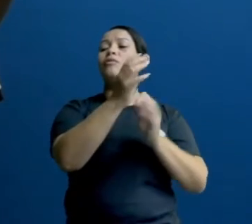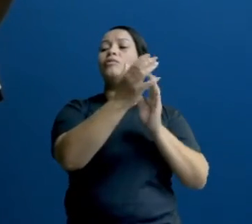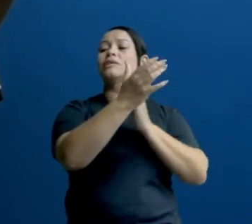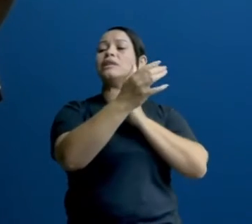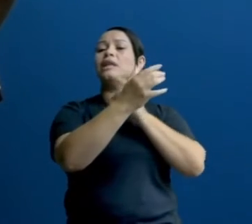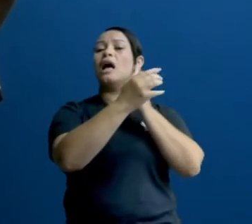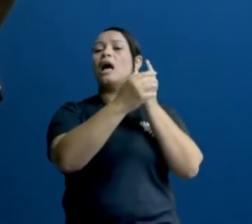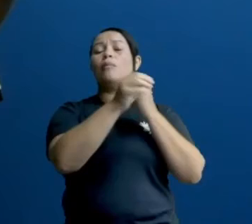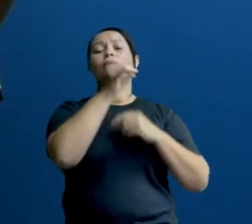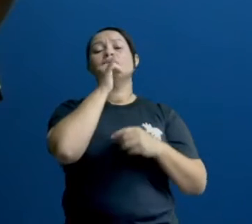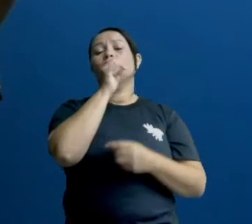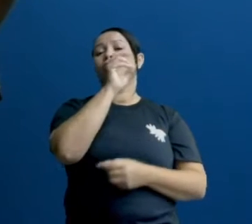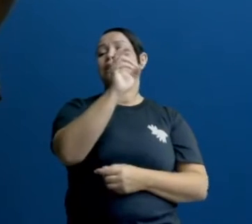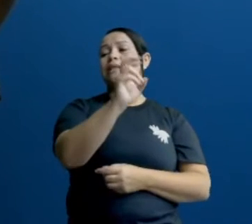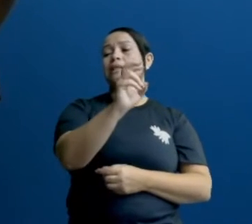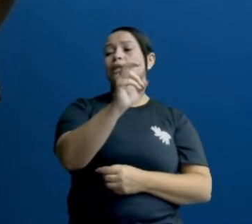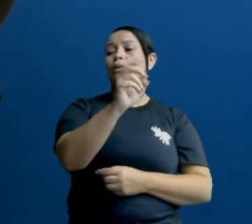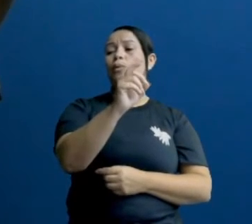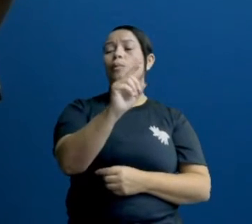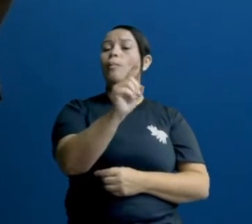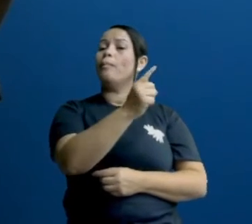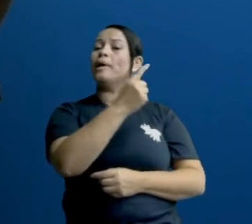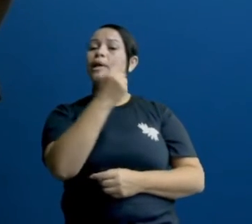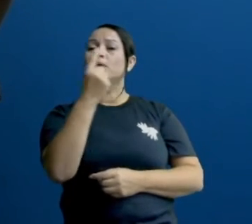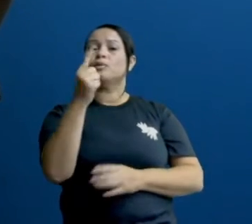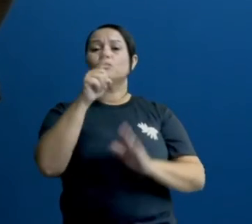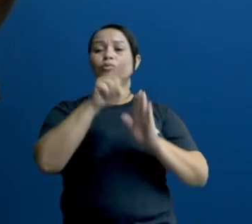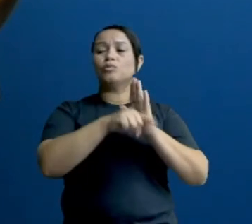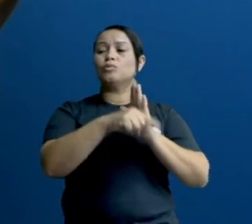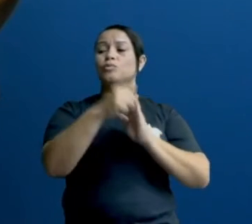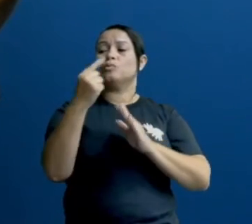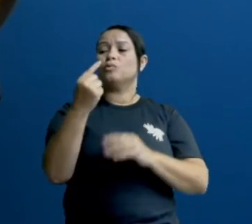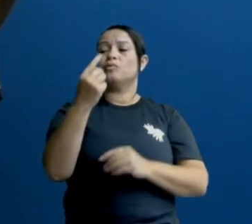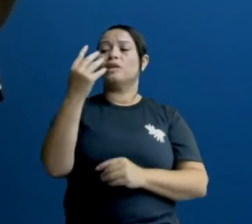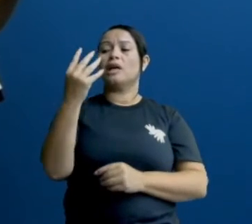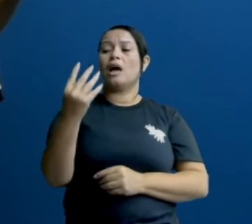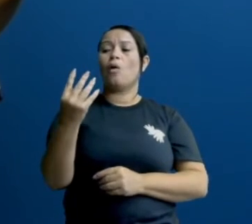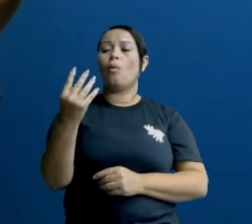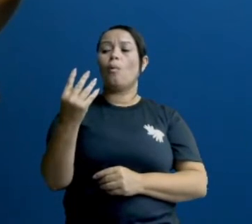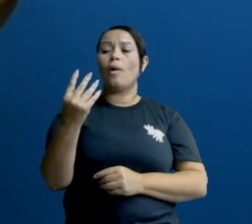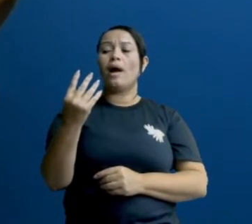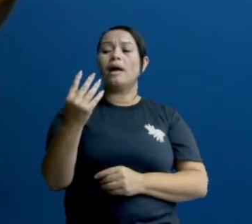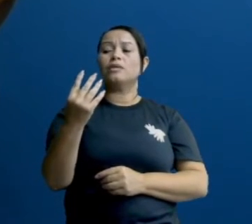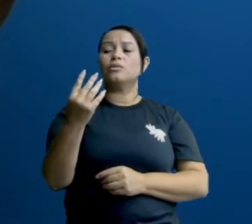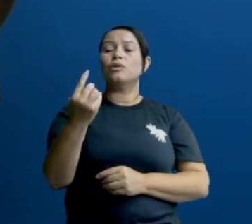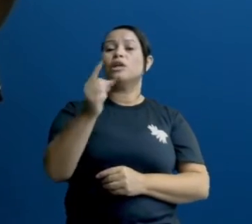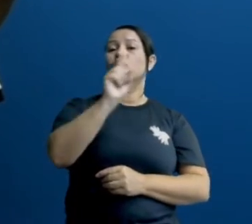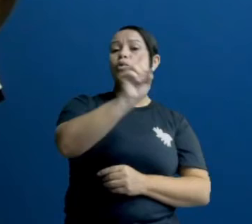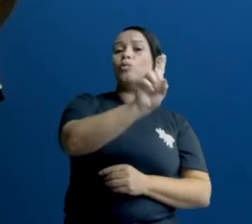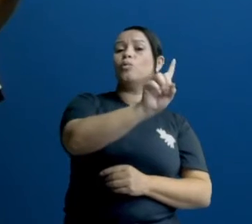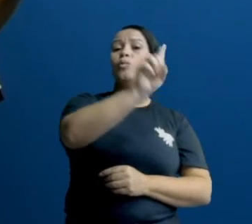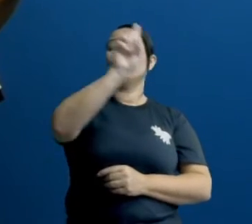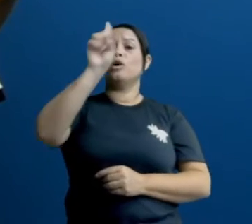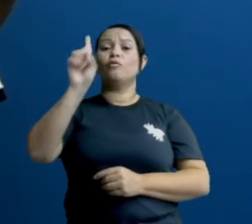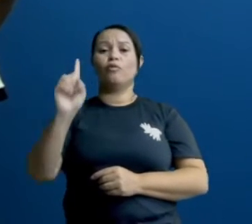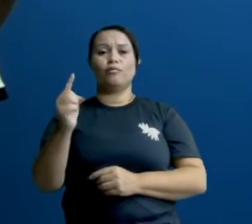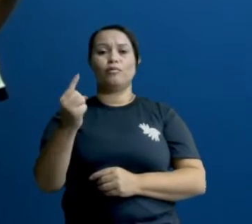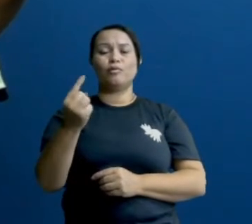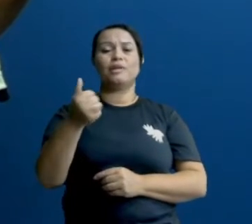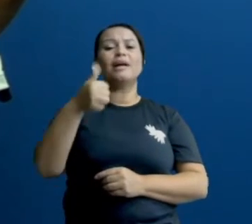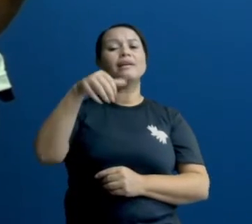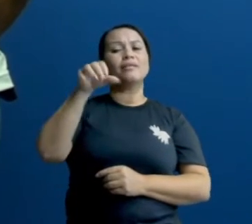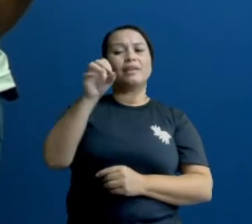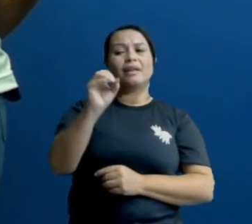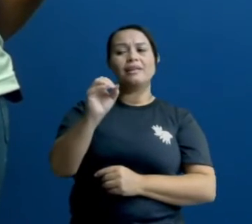número, 5 menos 1, que dá 4, e vou passar para a casa das dezenas, que é